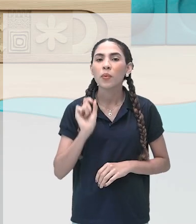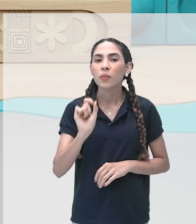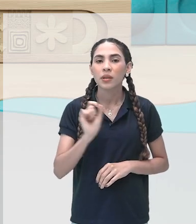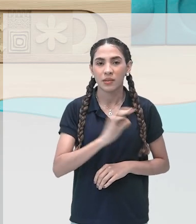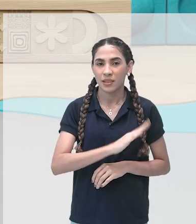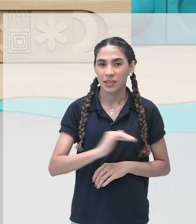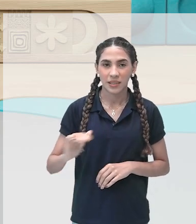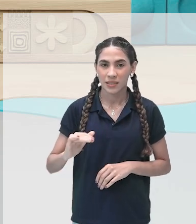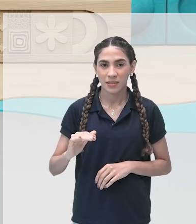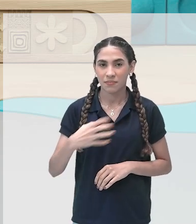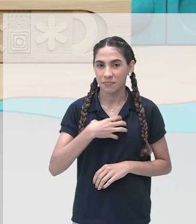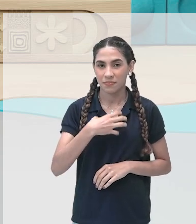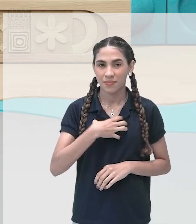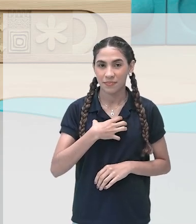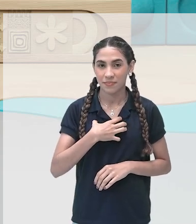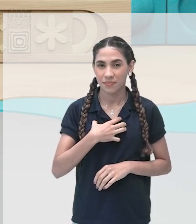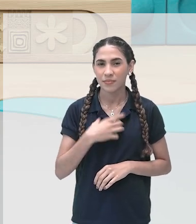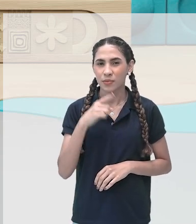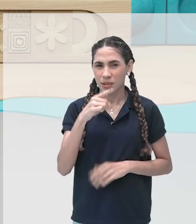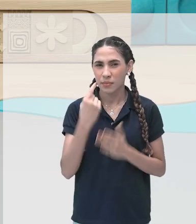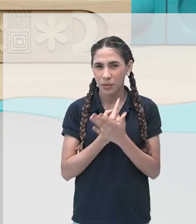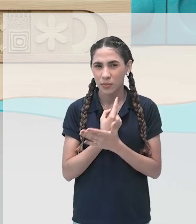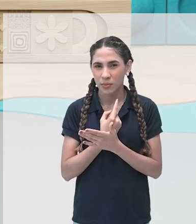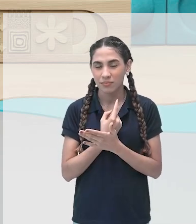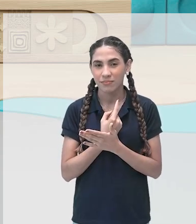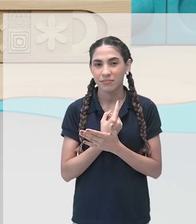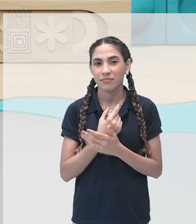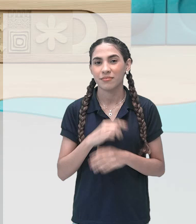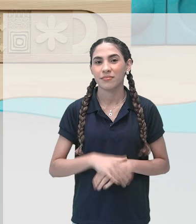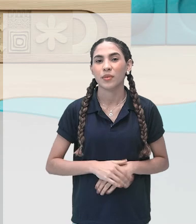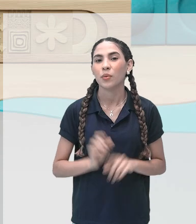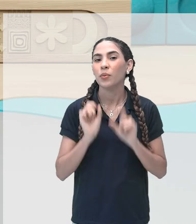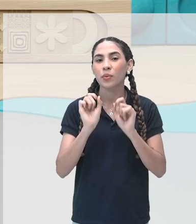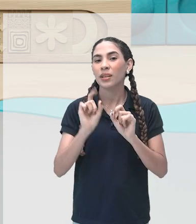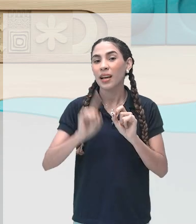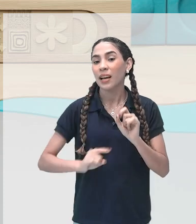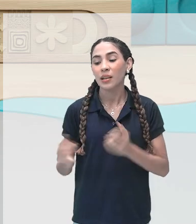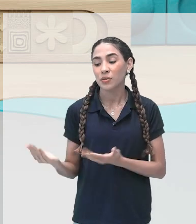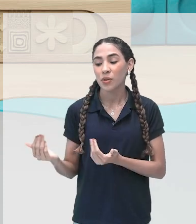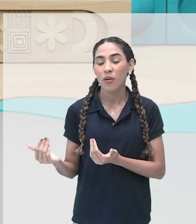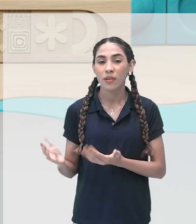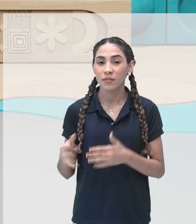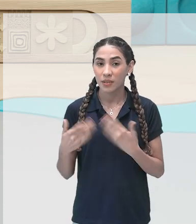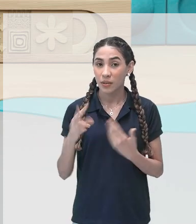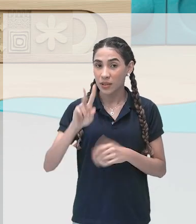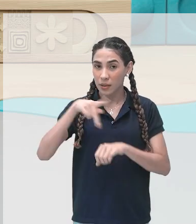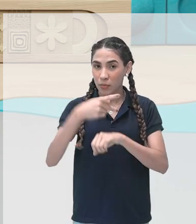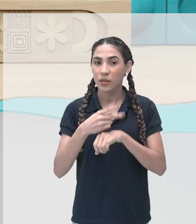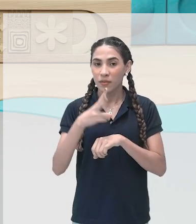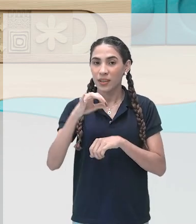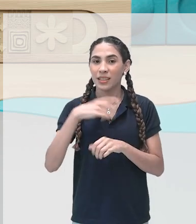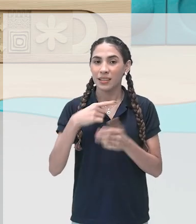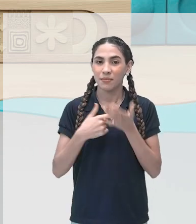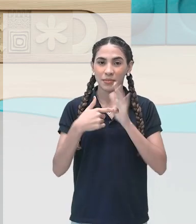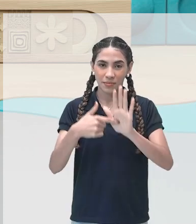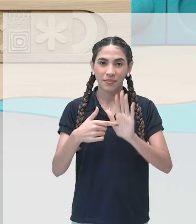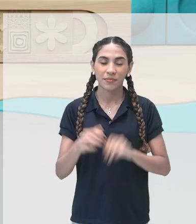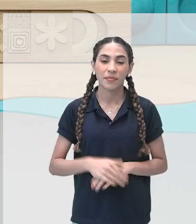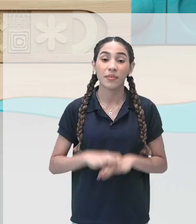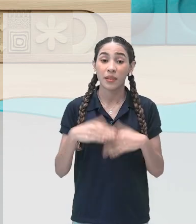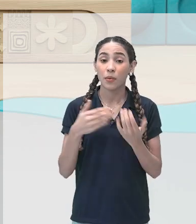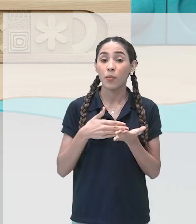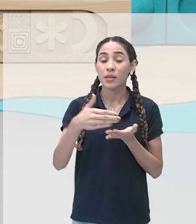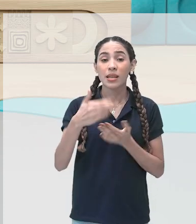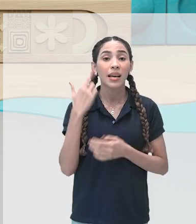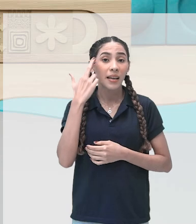é ser criança? Já se questionaram sobre isso? E o que é ser adolescente? Esse vai aparecer daqui a pouco, né? Mas vamos então iniciar a